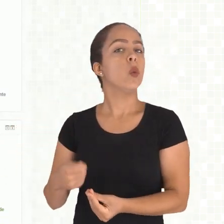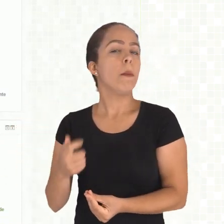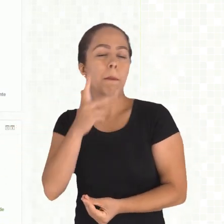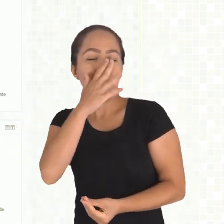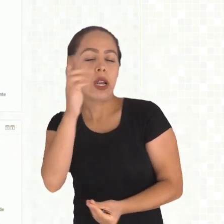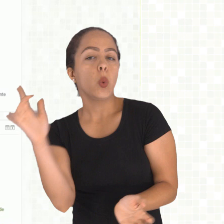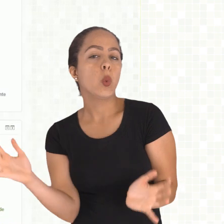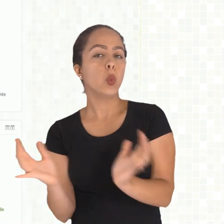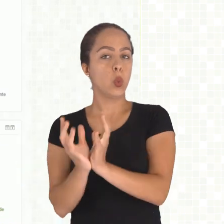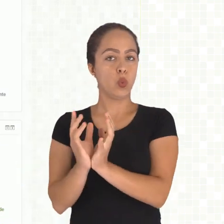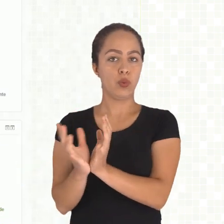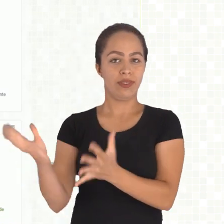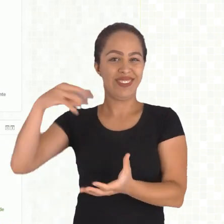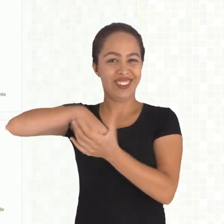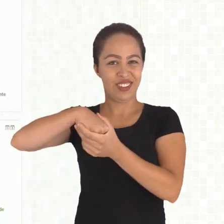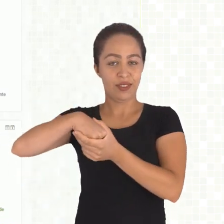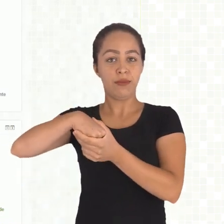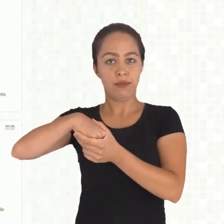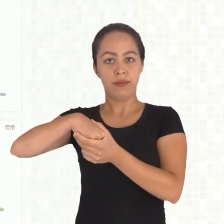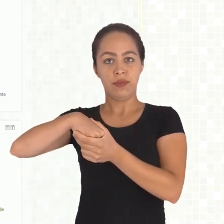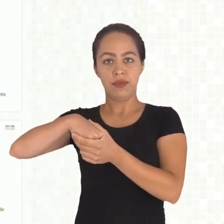possa escolher somente a maior